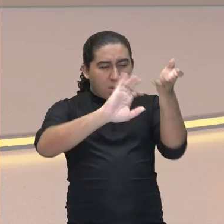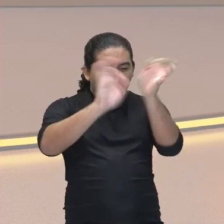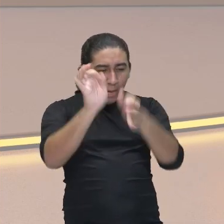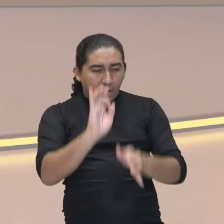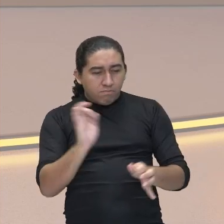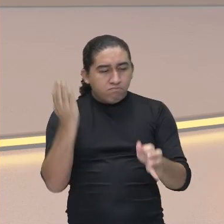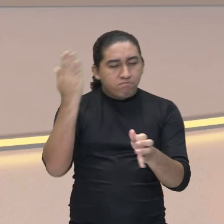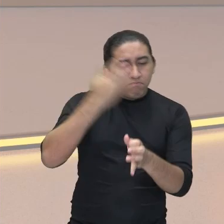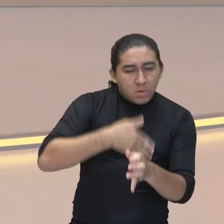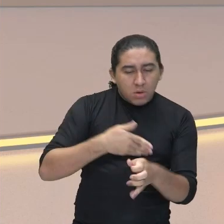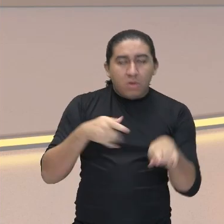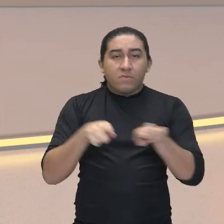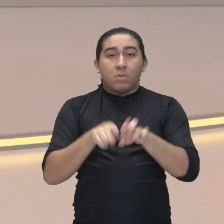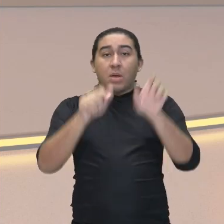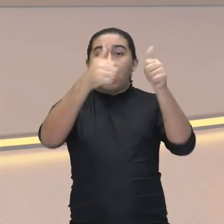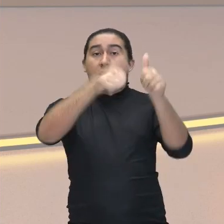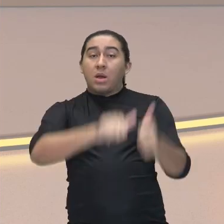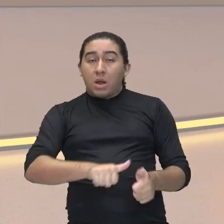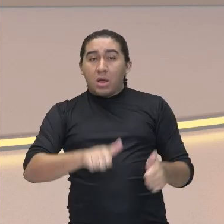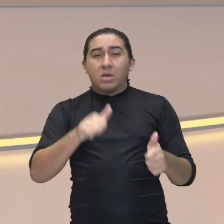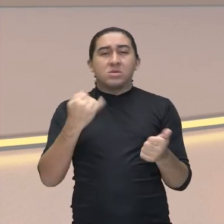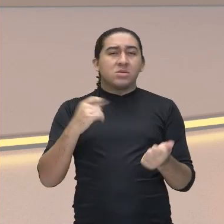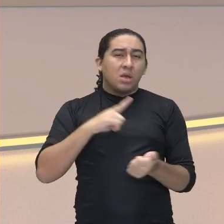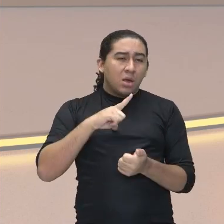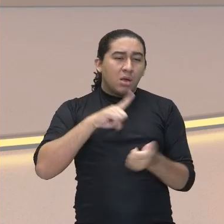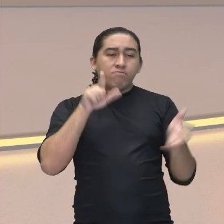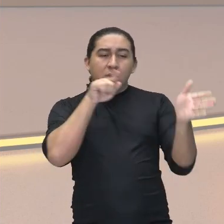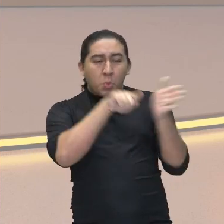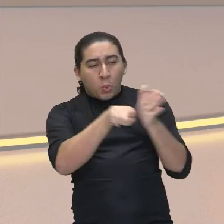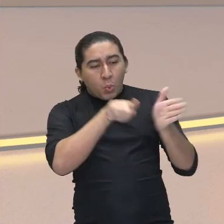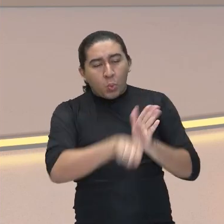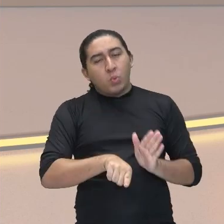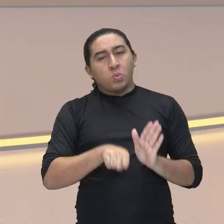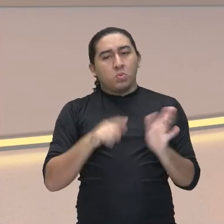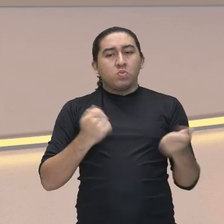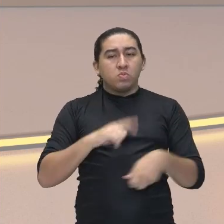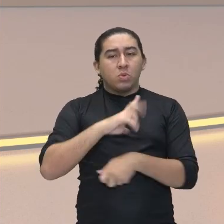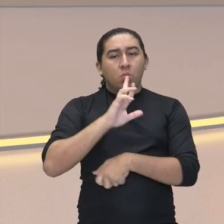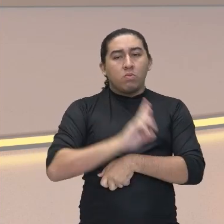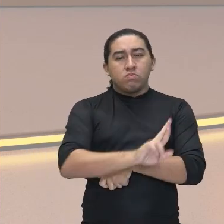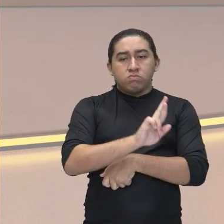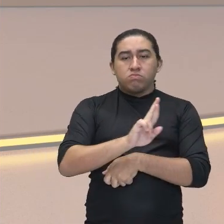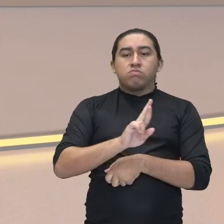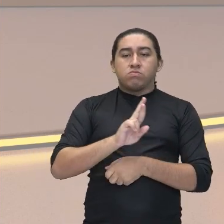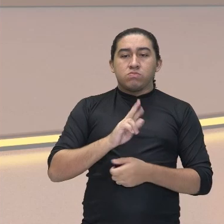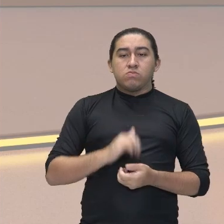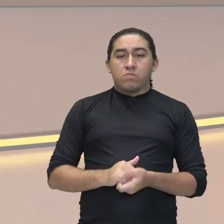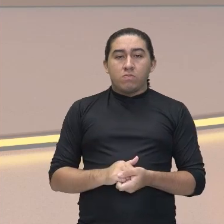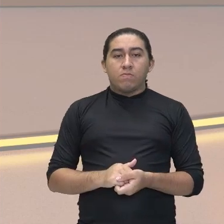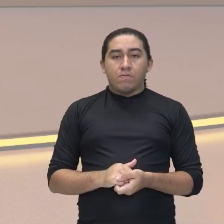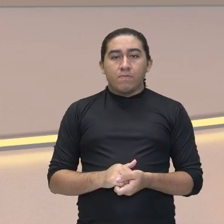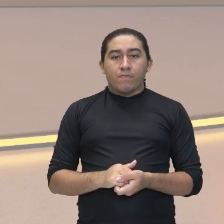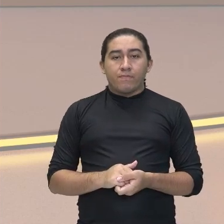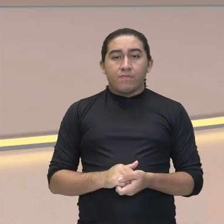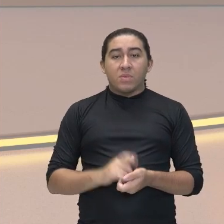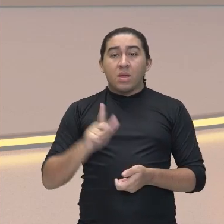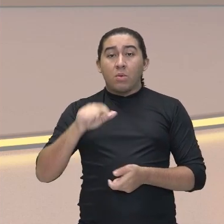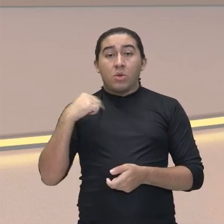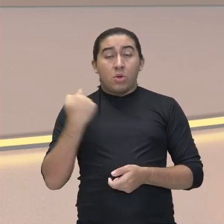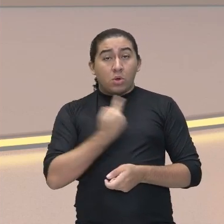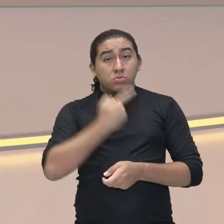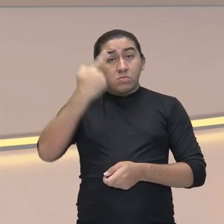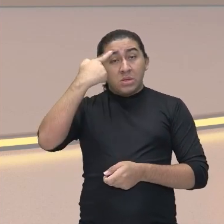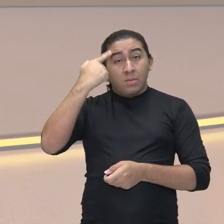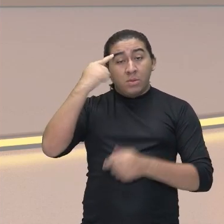vai fazer uma questão de lógica, né? Ali respondendo. Basicamente, nós partimos desse